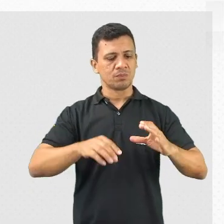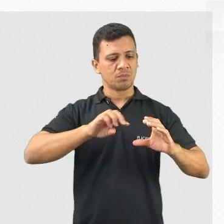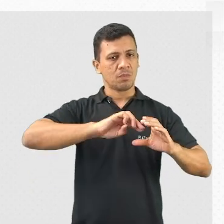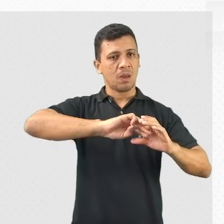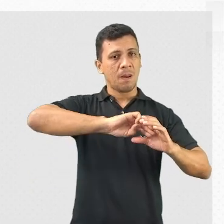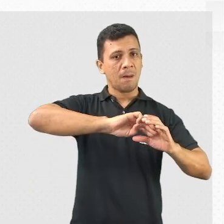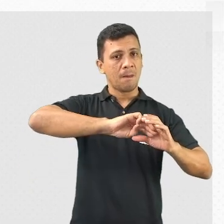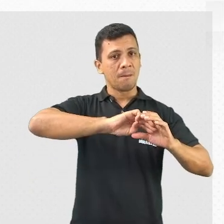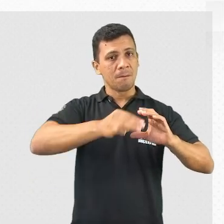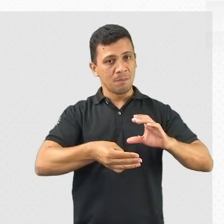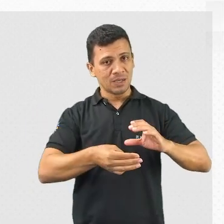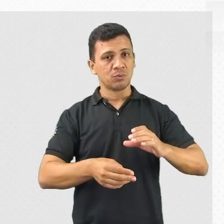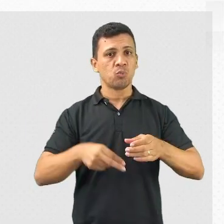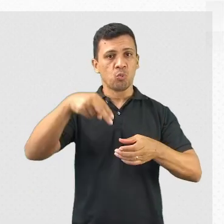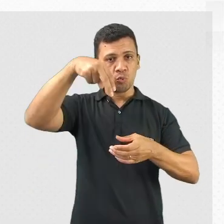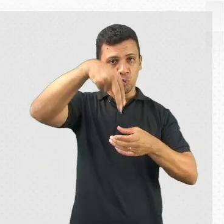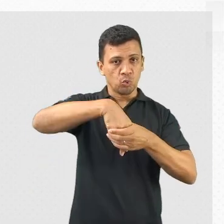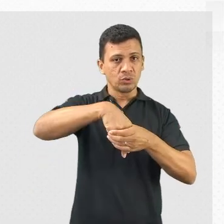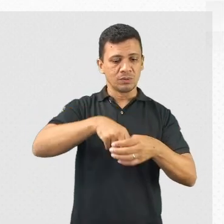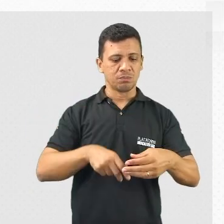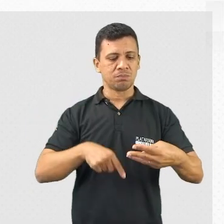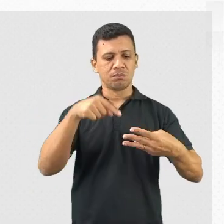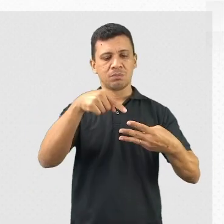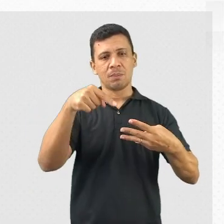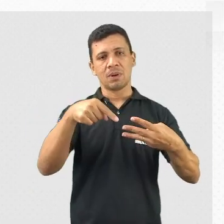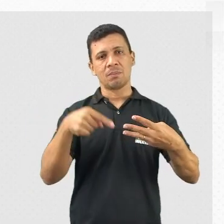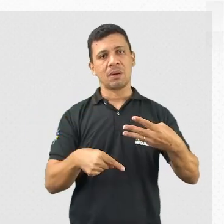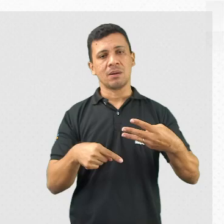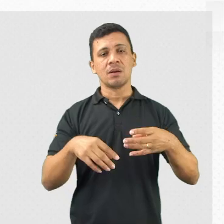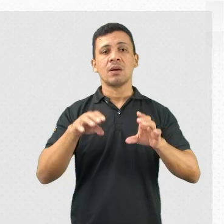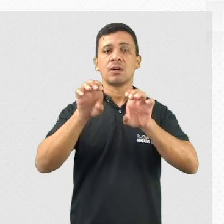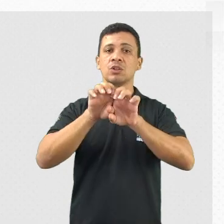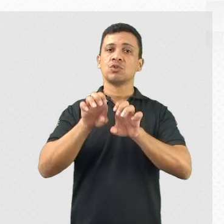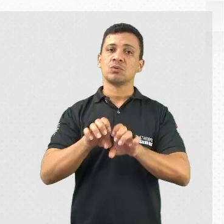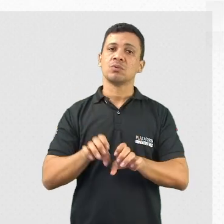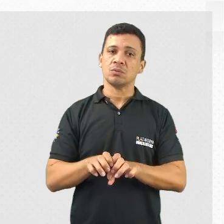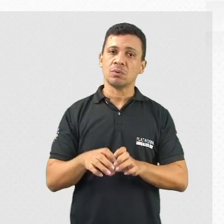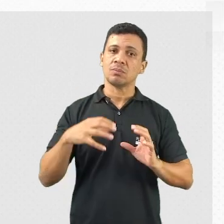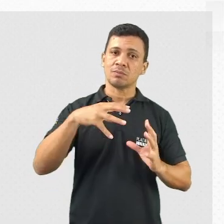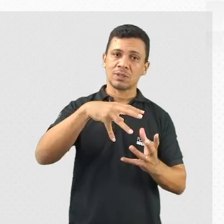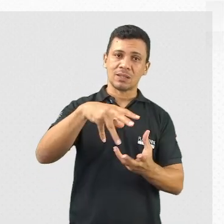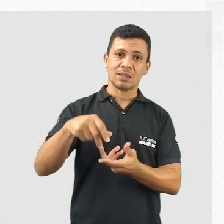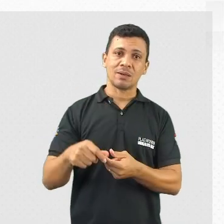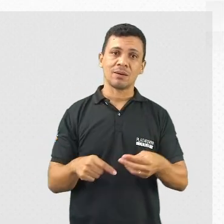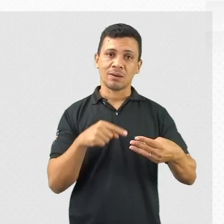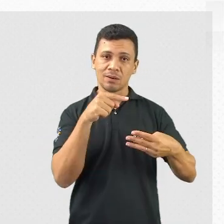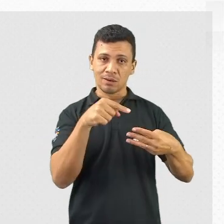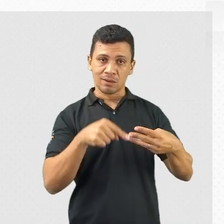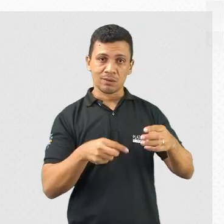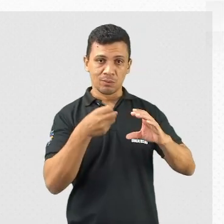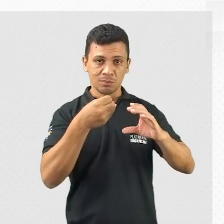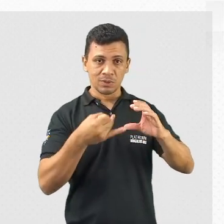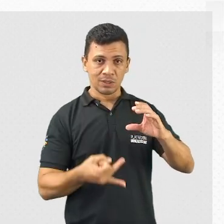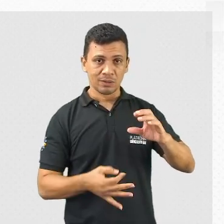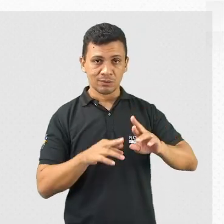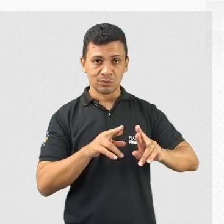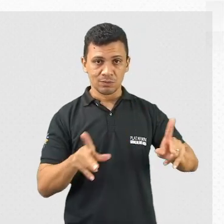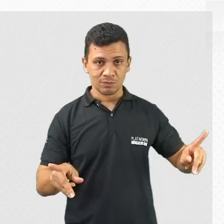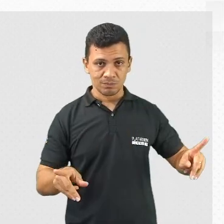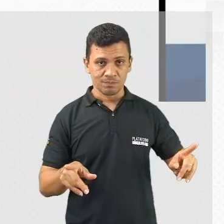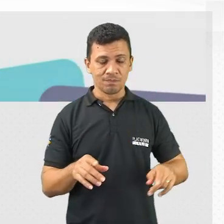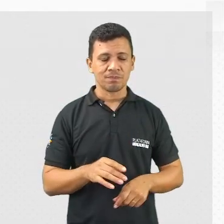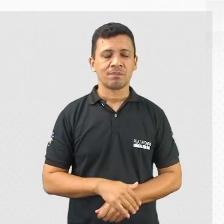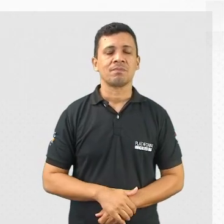tá? Essas 3 grandes partes formam a composição do planeta e possuem características distintas entre si, como eu te disse,